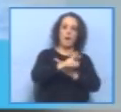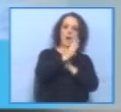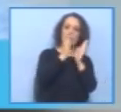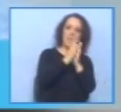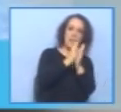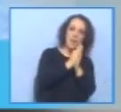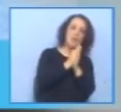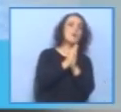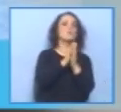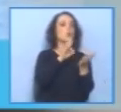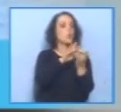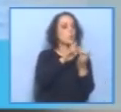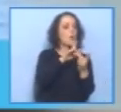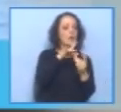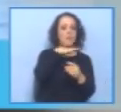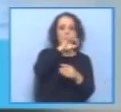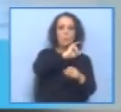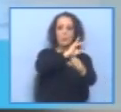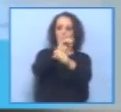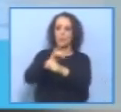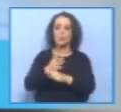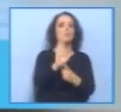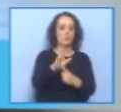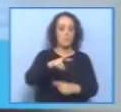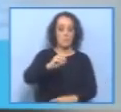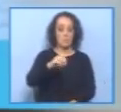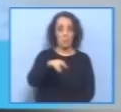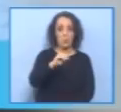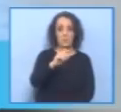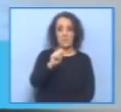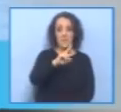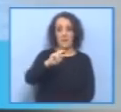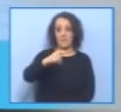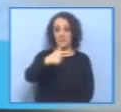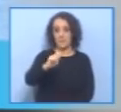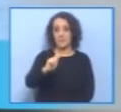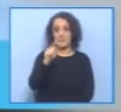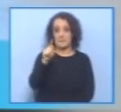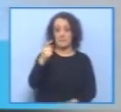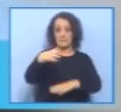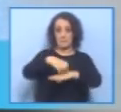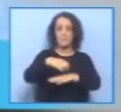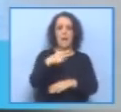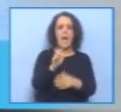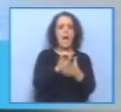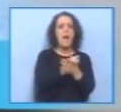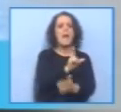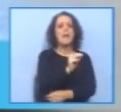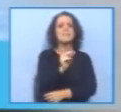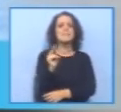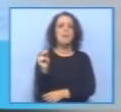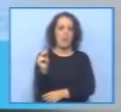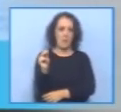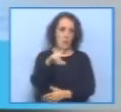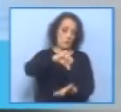há casais, porque é o contexto centro histórico da cidade, que não se conheciam e, entretanto, é no contexto da